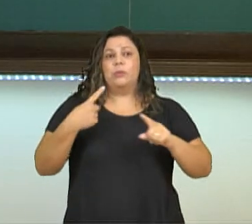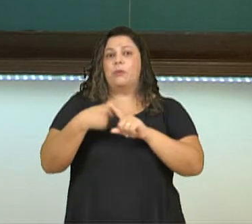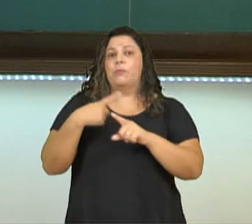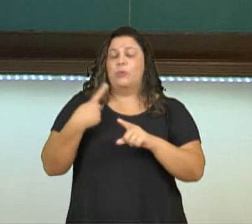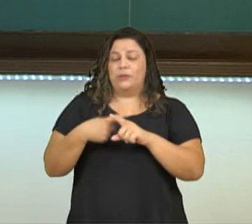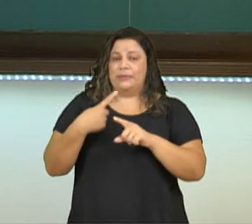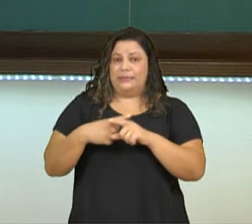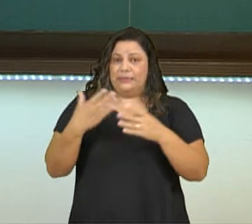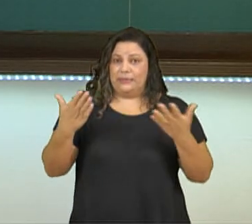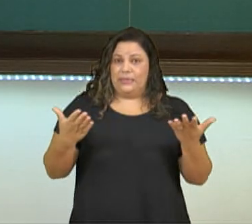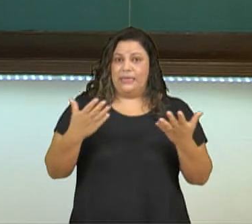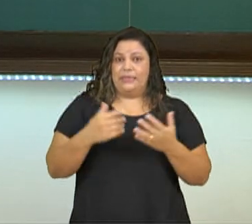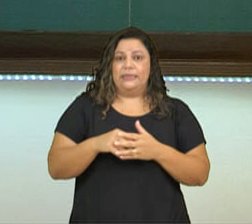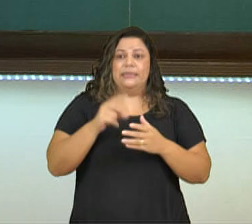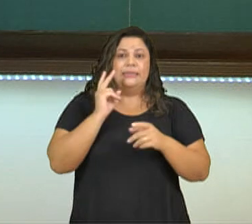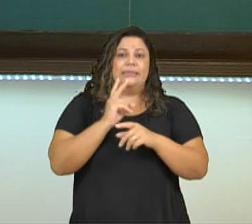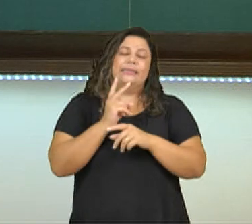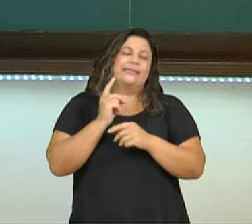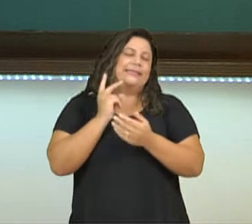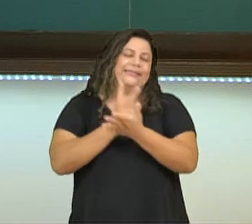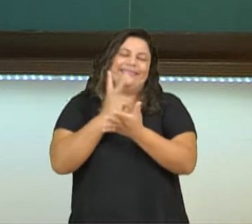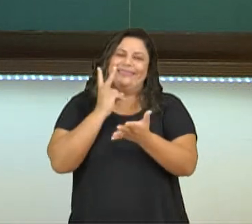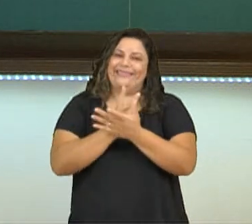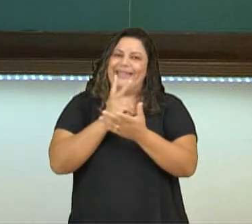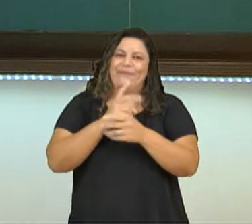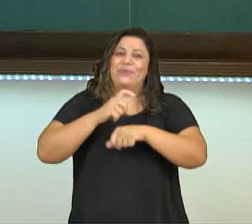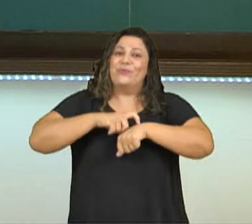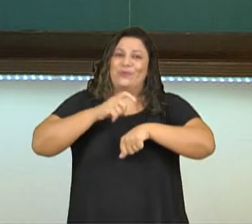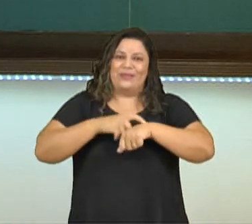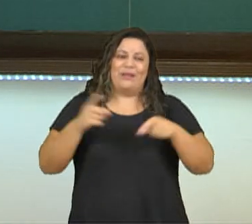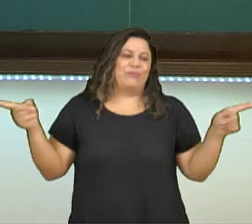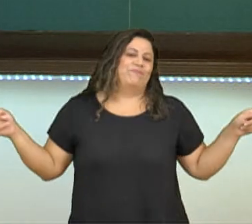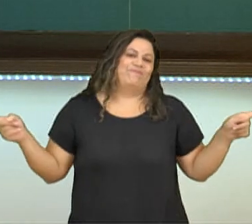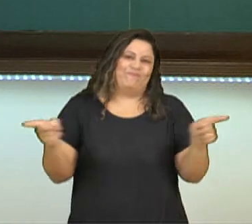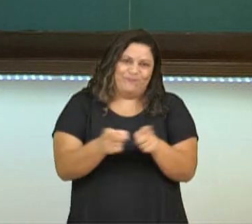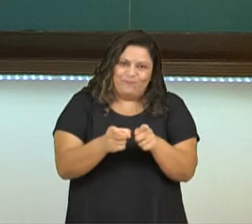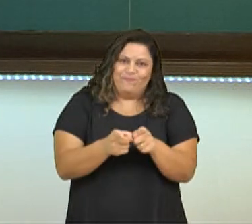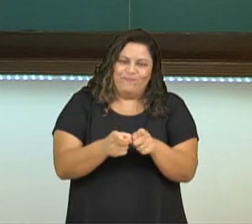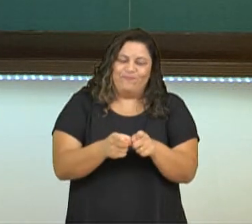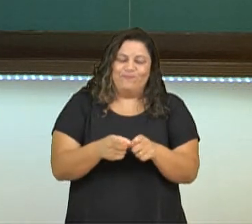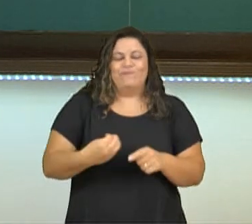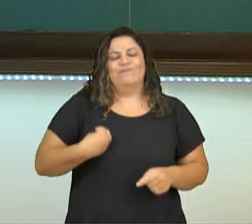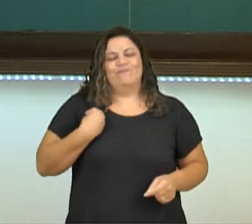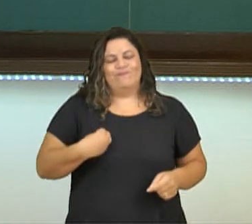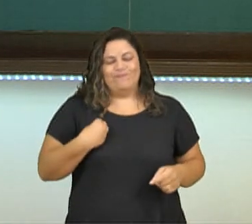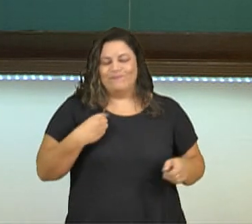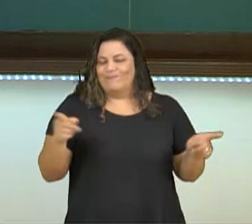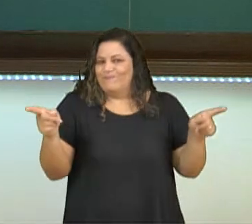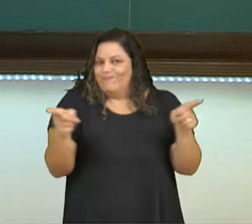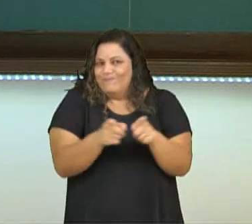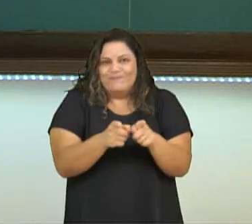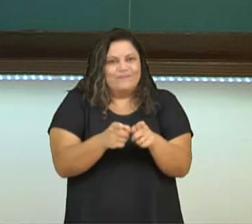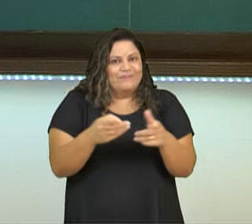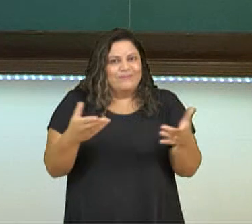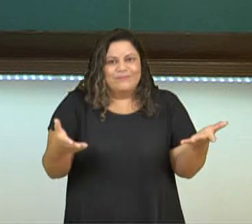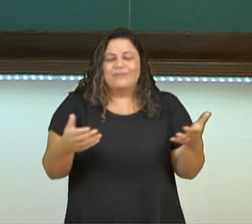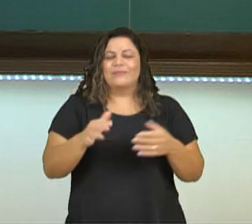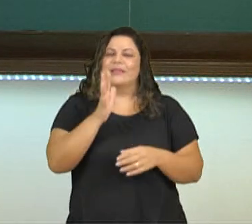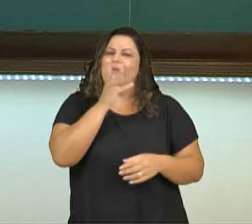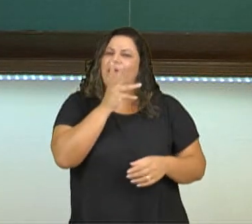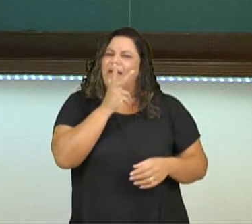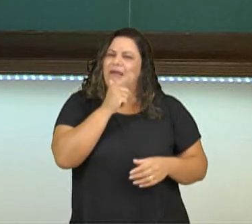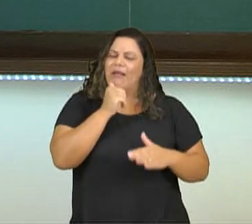se tornam cada vez mais obsoletos, eles vão se tornando cada vez mais lentos e não acompanhando